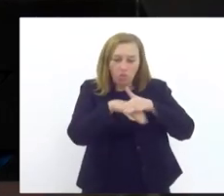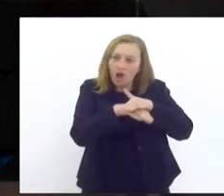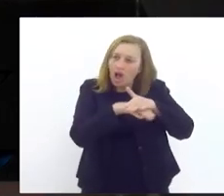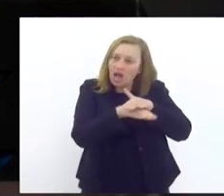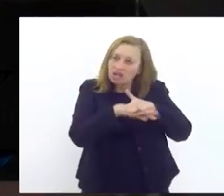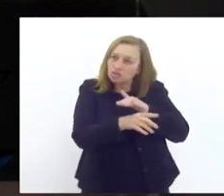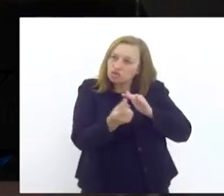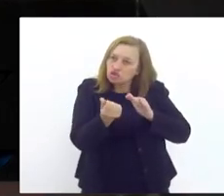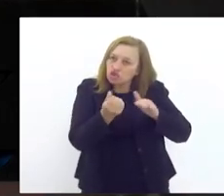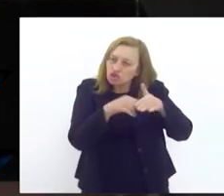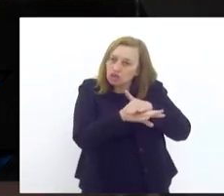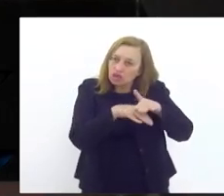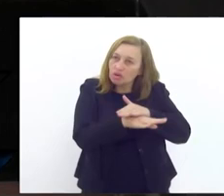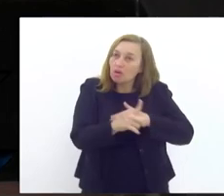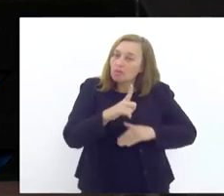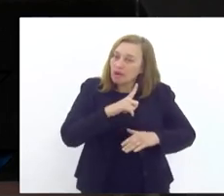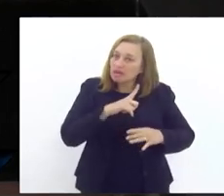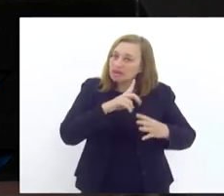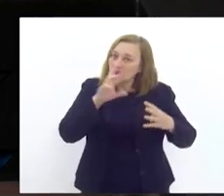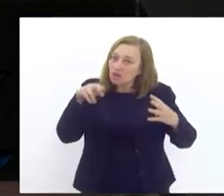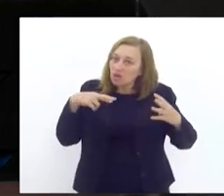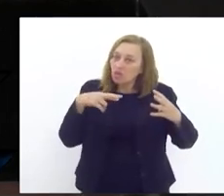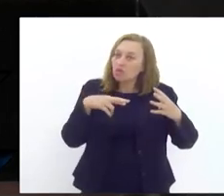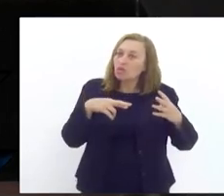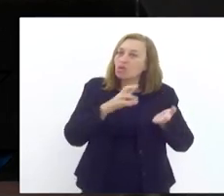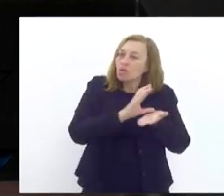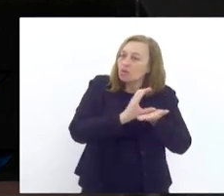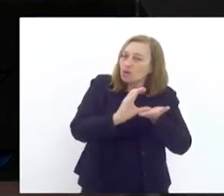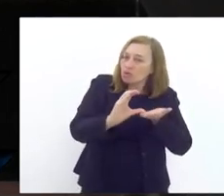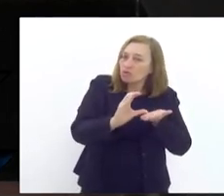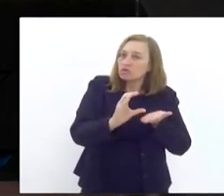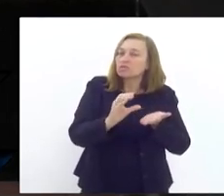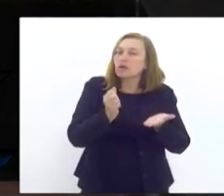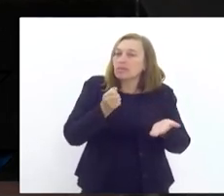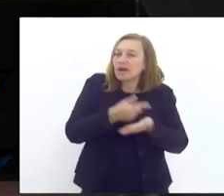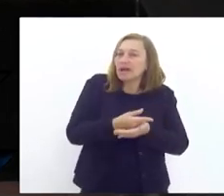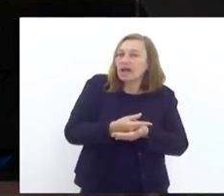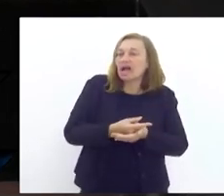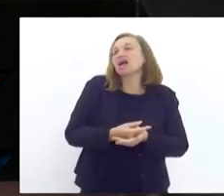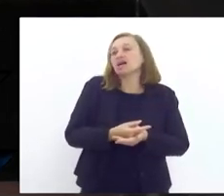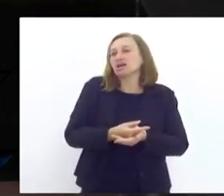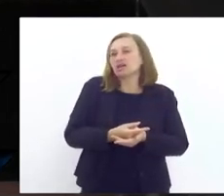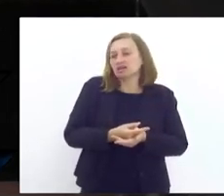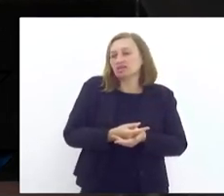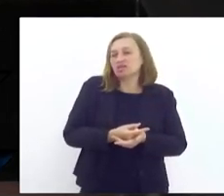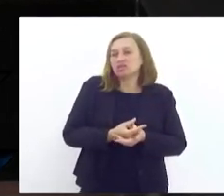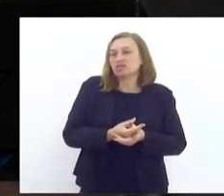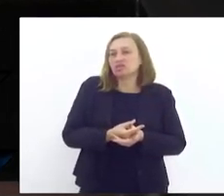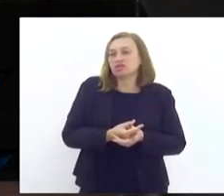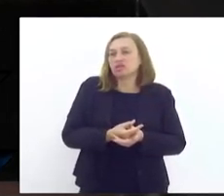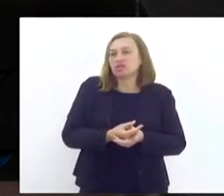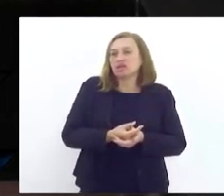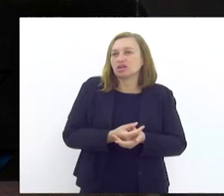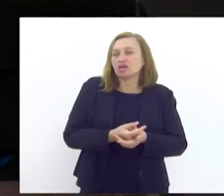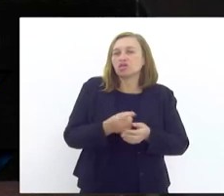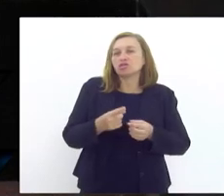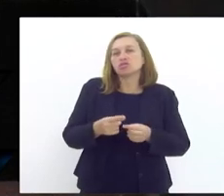para gente ter o recurso para pagar o décimo terceiro no final do ano isso é gestão